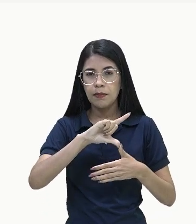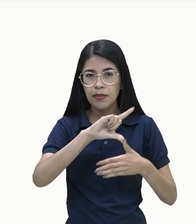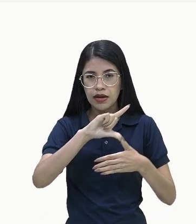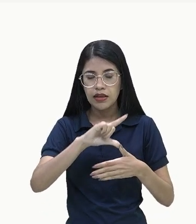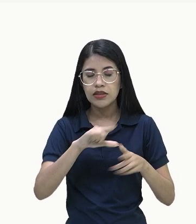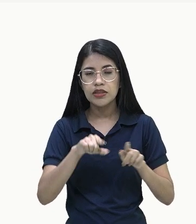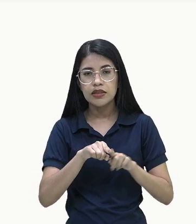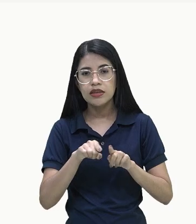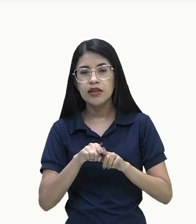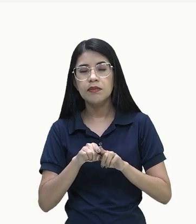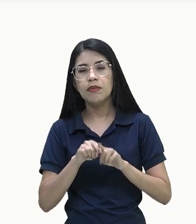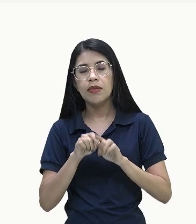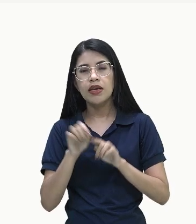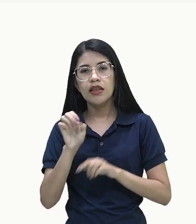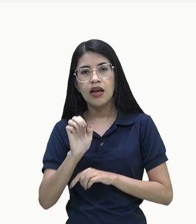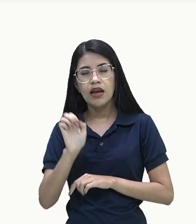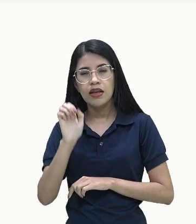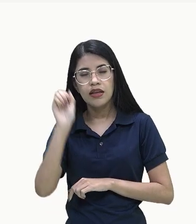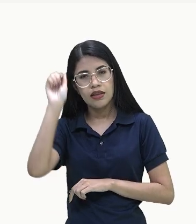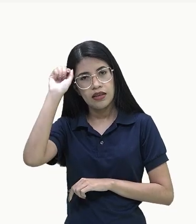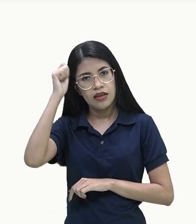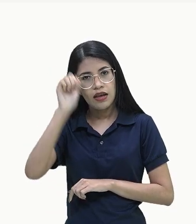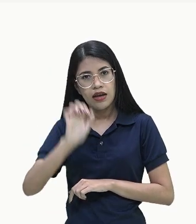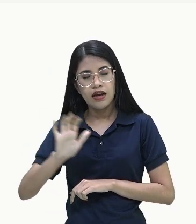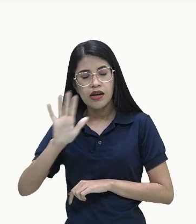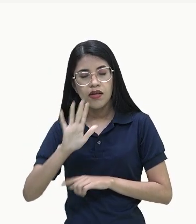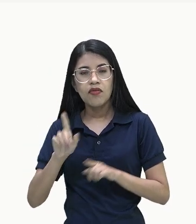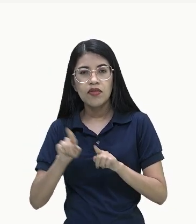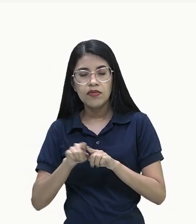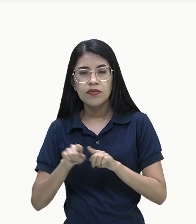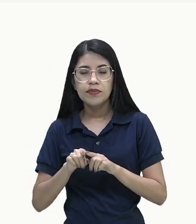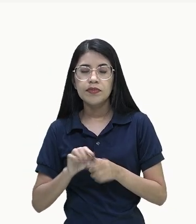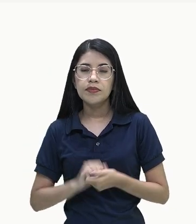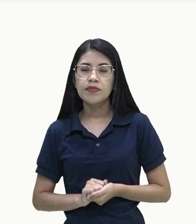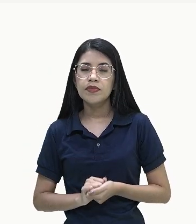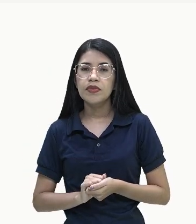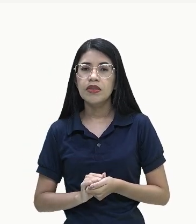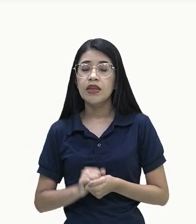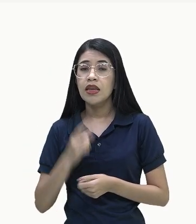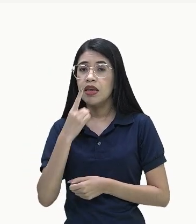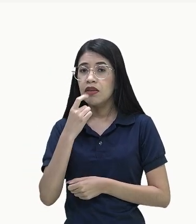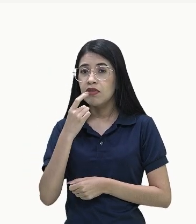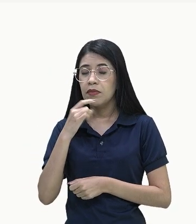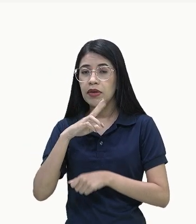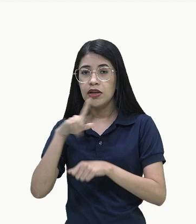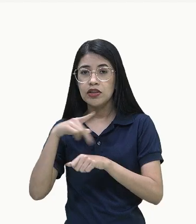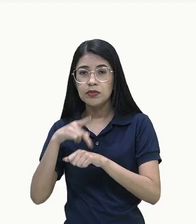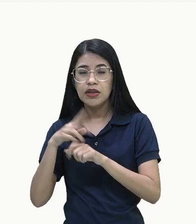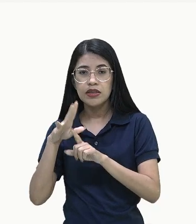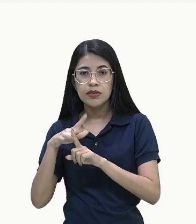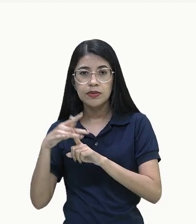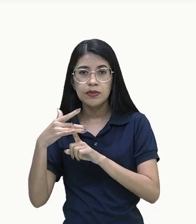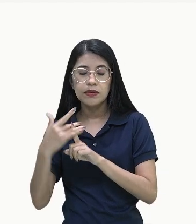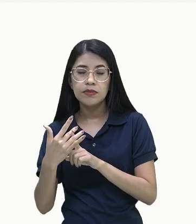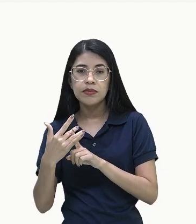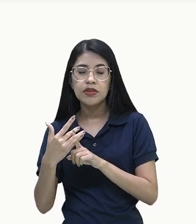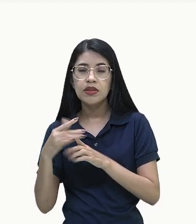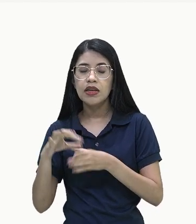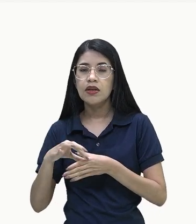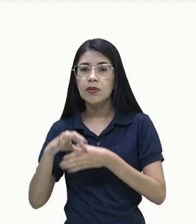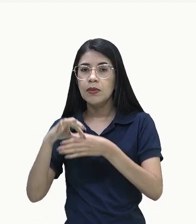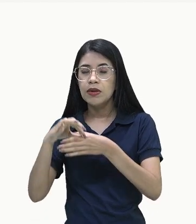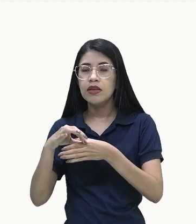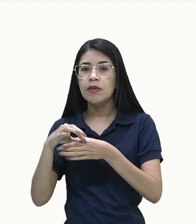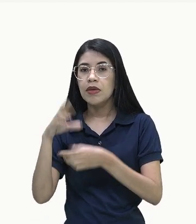também os países do continente africano, certo? E em vermelho nós temos os países socialistas, liderados